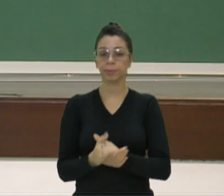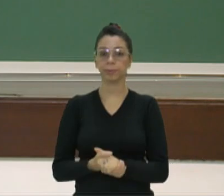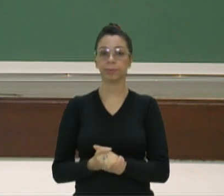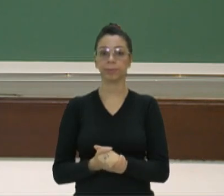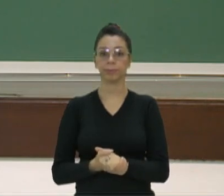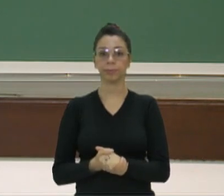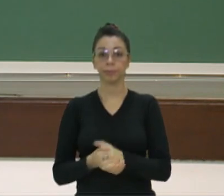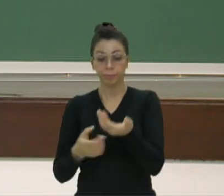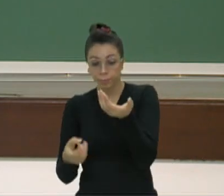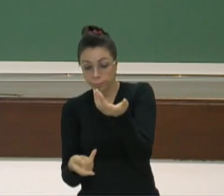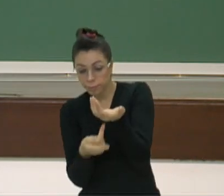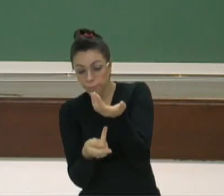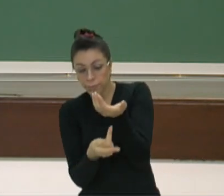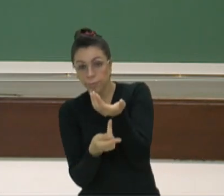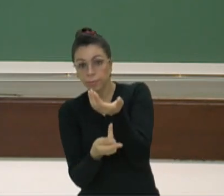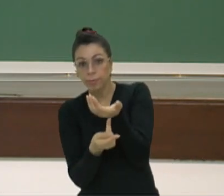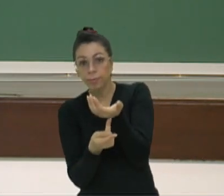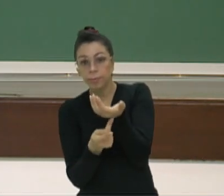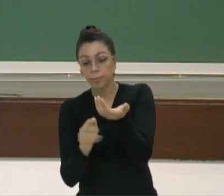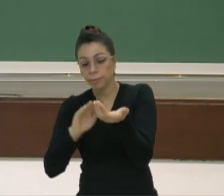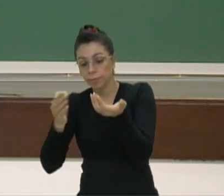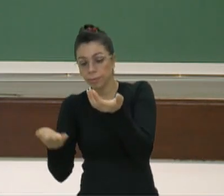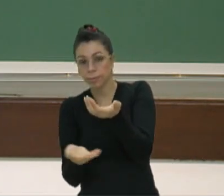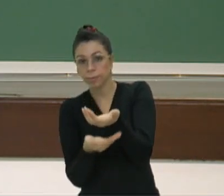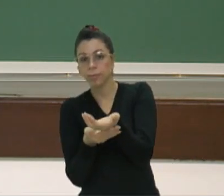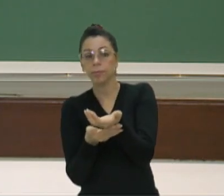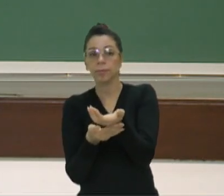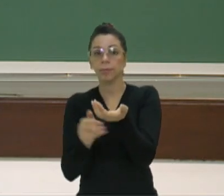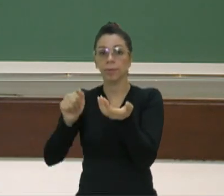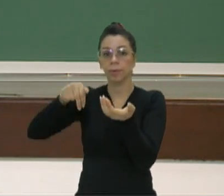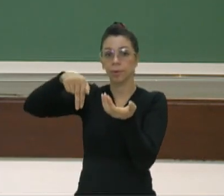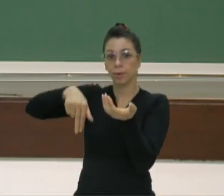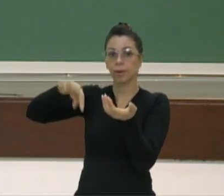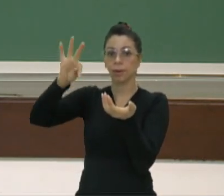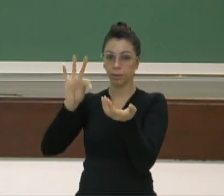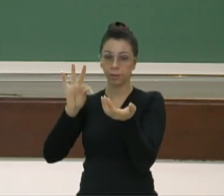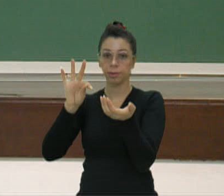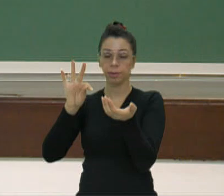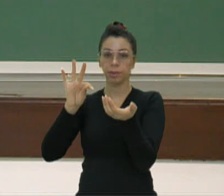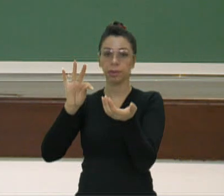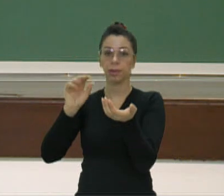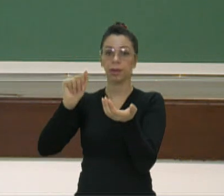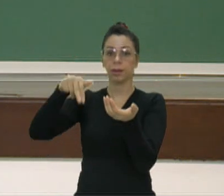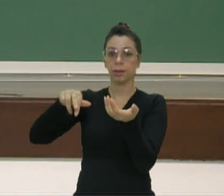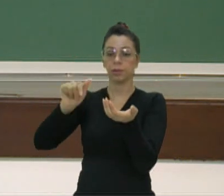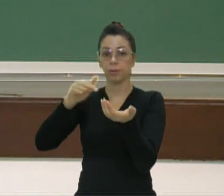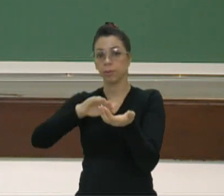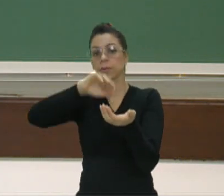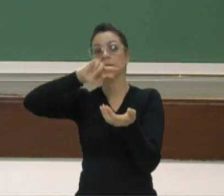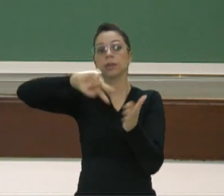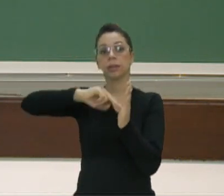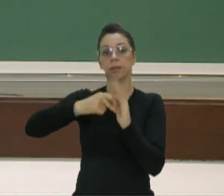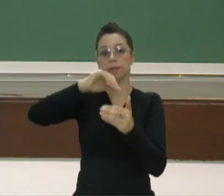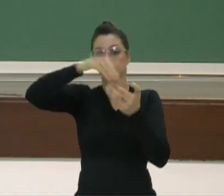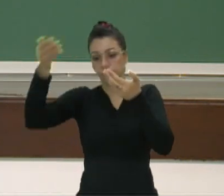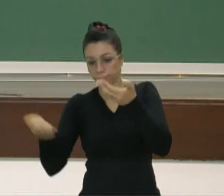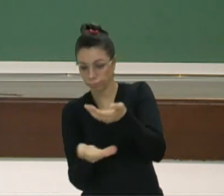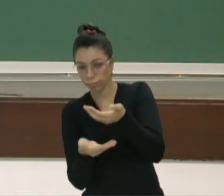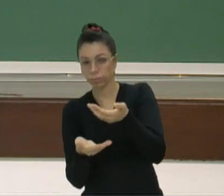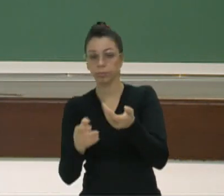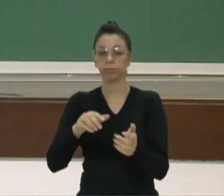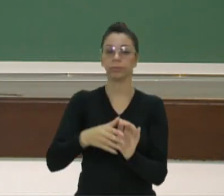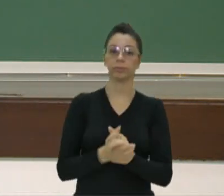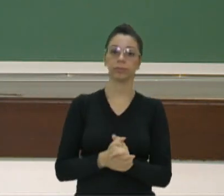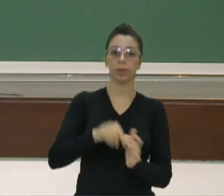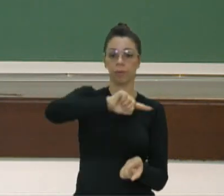Antártico embaixo, porque se coloca o antônimo anti na frente, então anti-ártico, embaixo, o oposto.